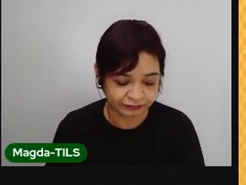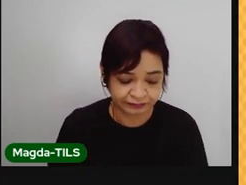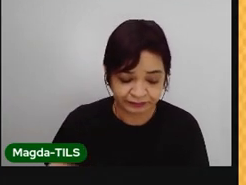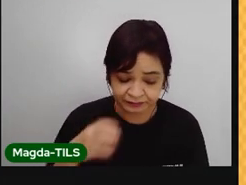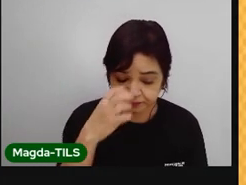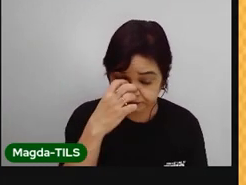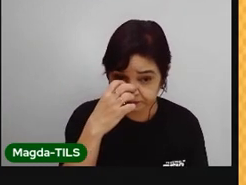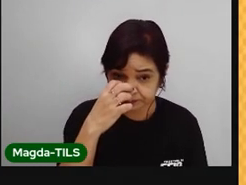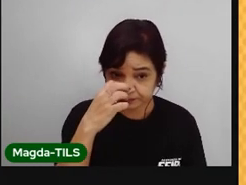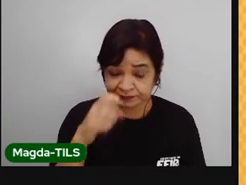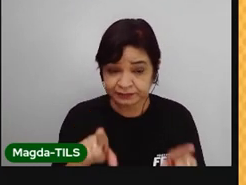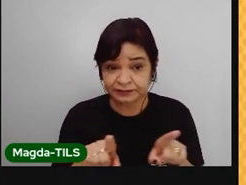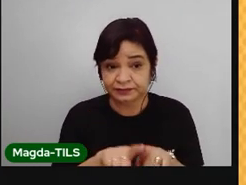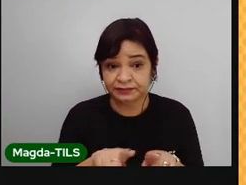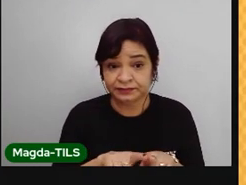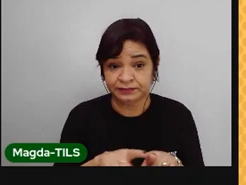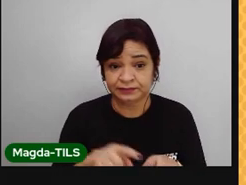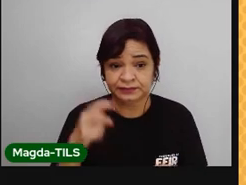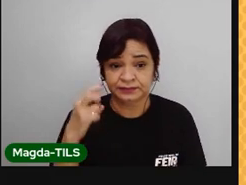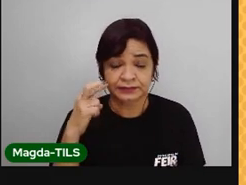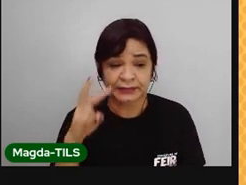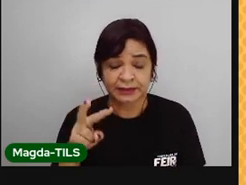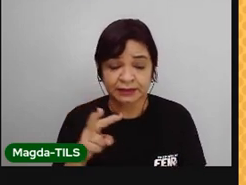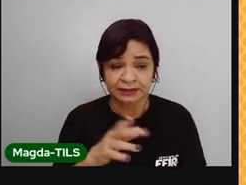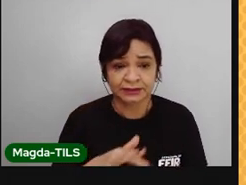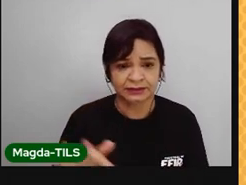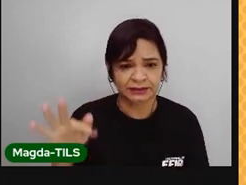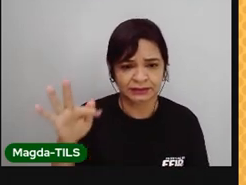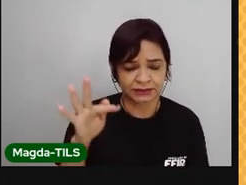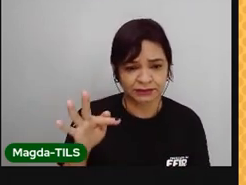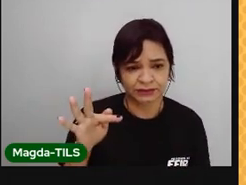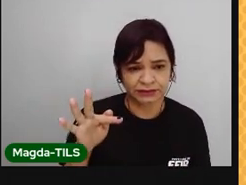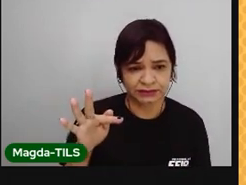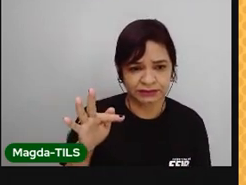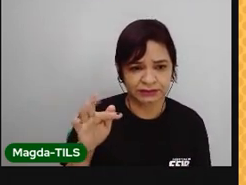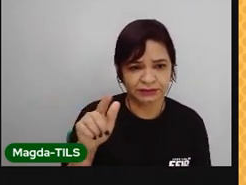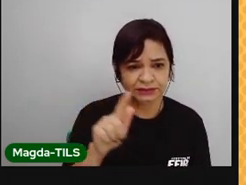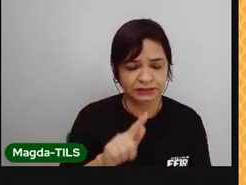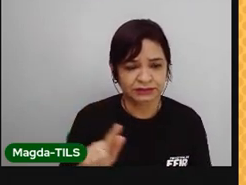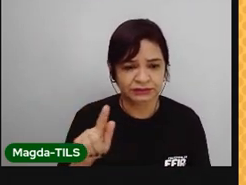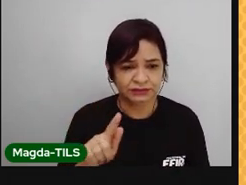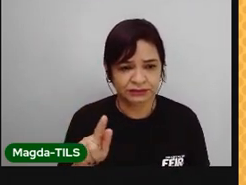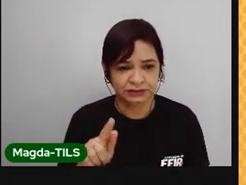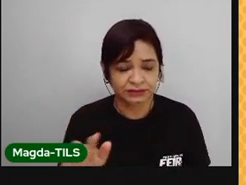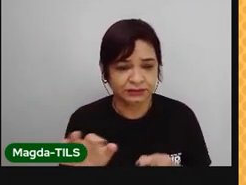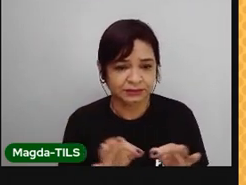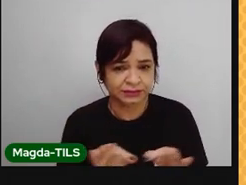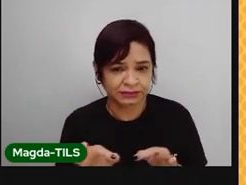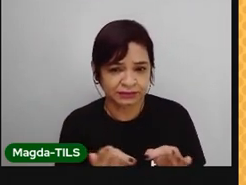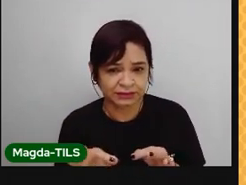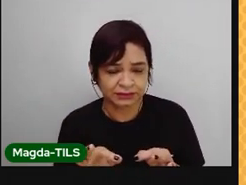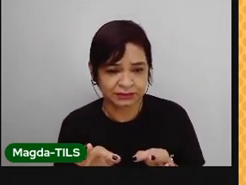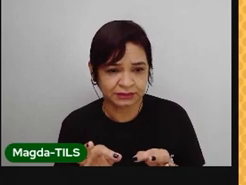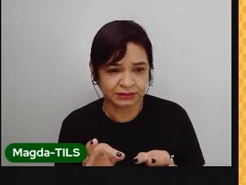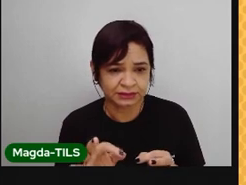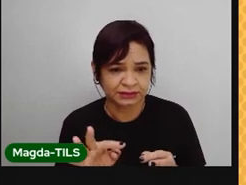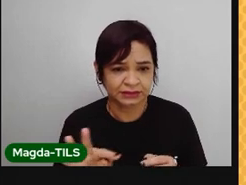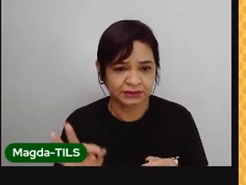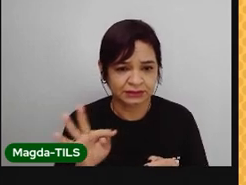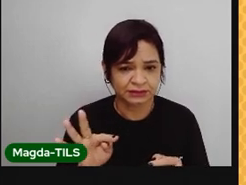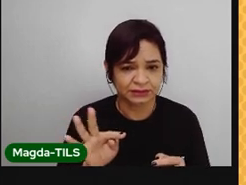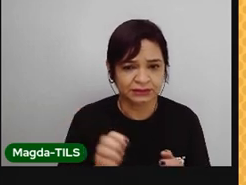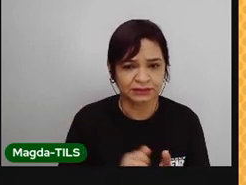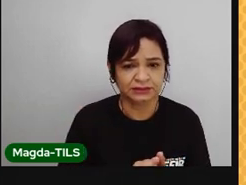Além disso, a gente viu que existem duas teorias para explicar essa organização do Sistema Solar. Uma delas, duas